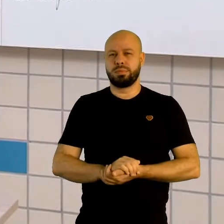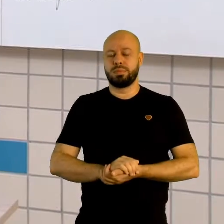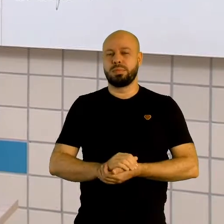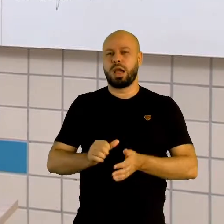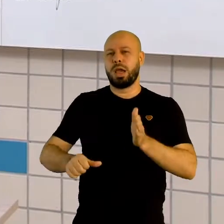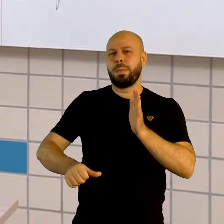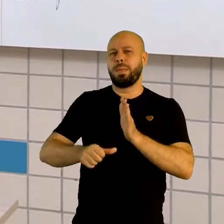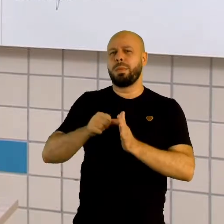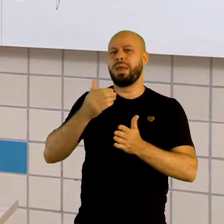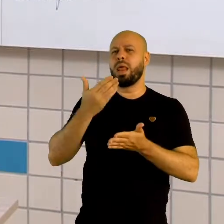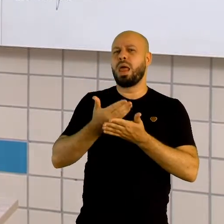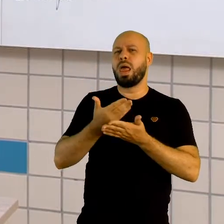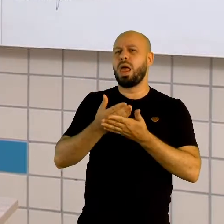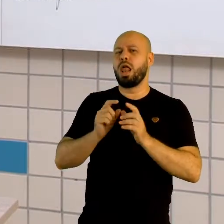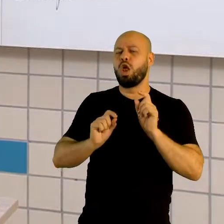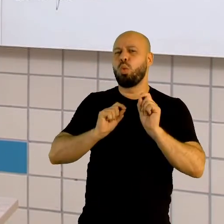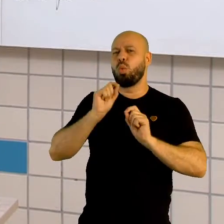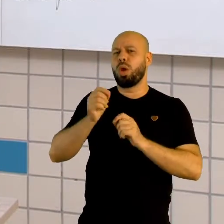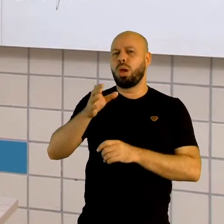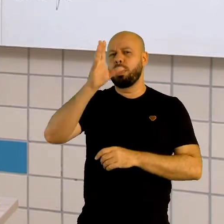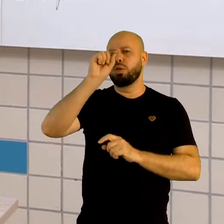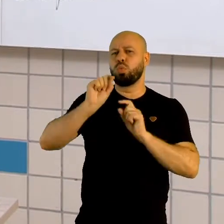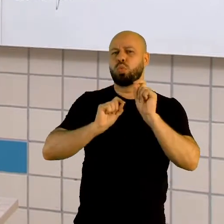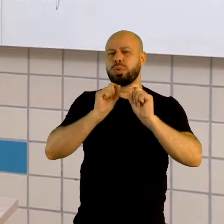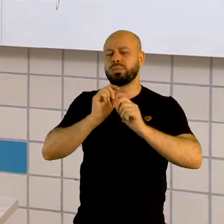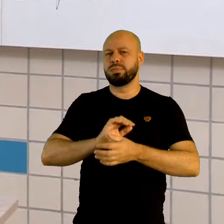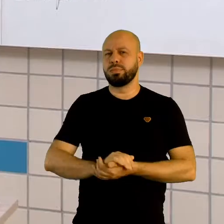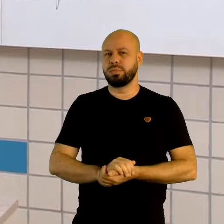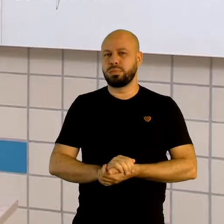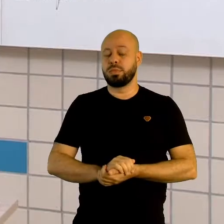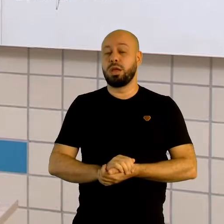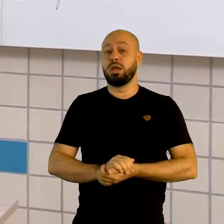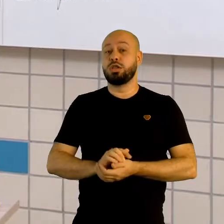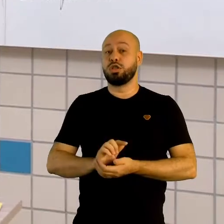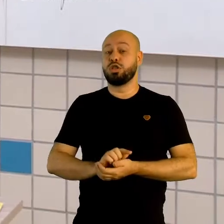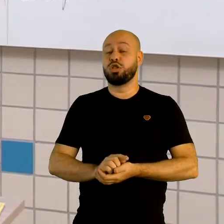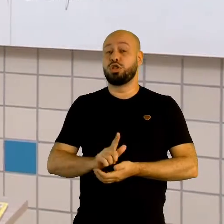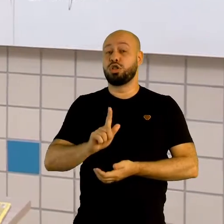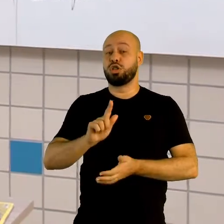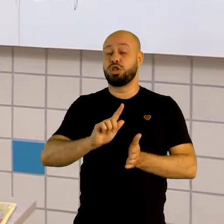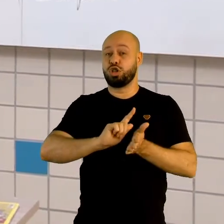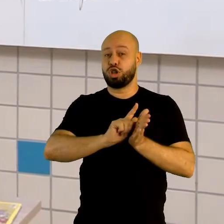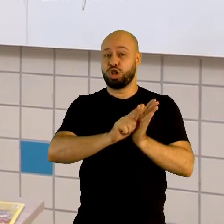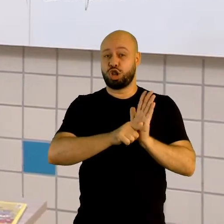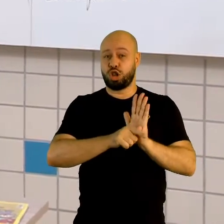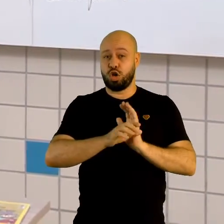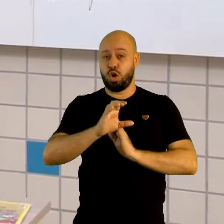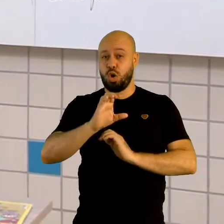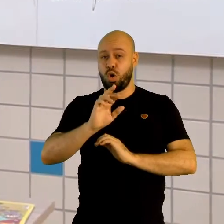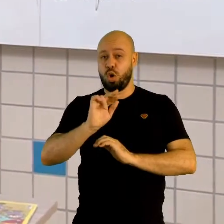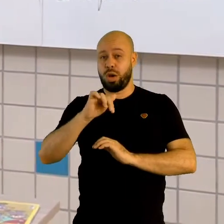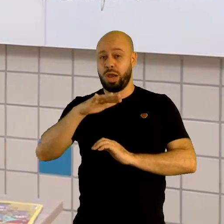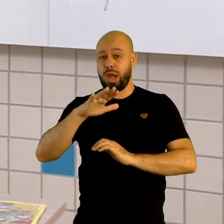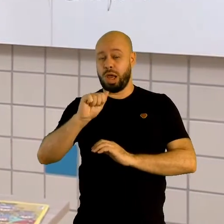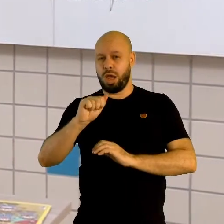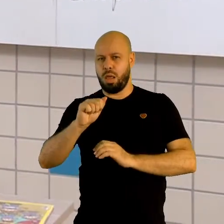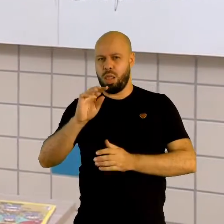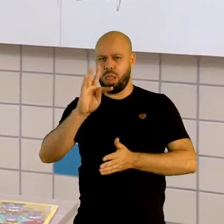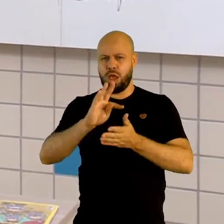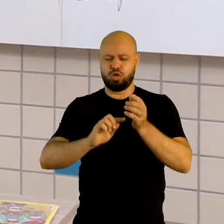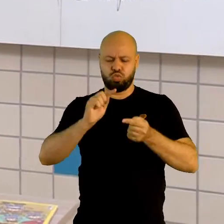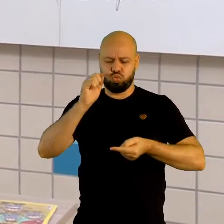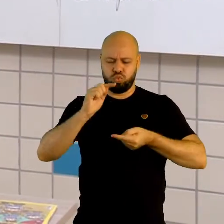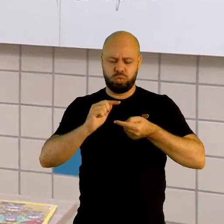que nós aprendemos na nossa primeira teleaula? Nós falamos sobre o gênero crônica, que é um texto curto, e